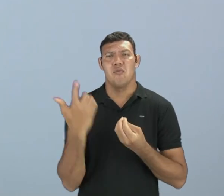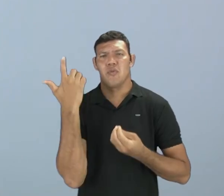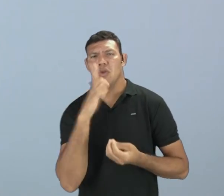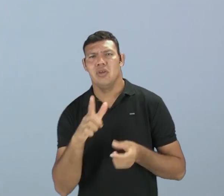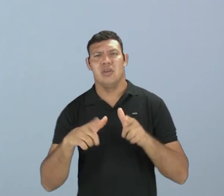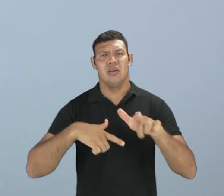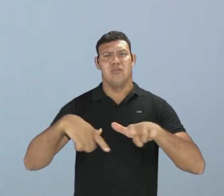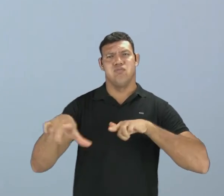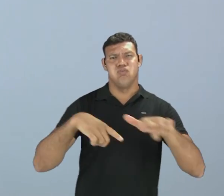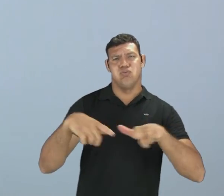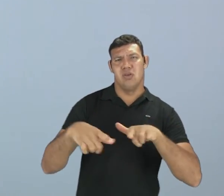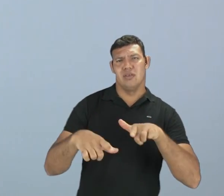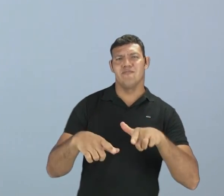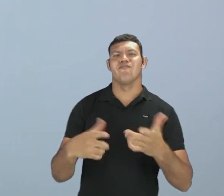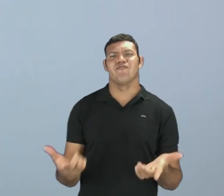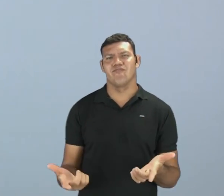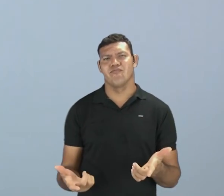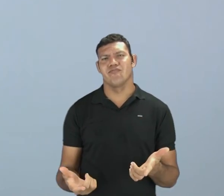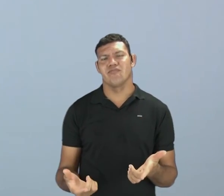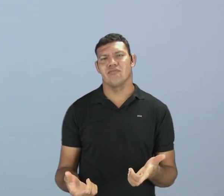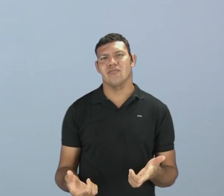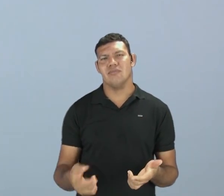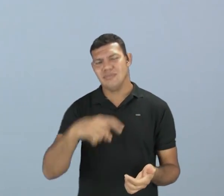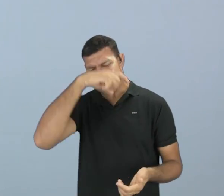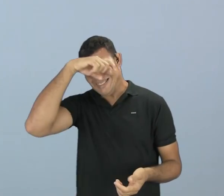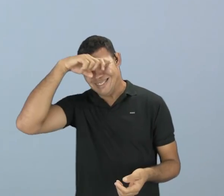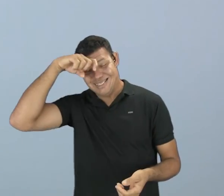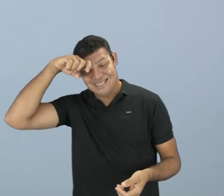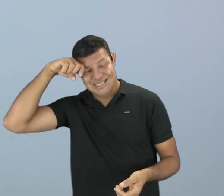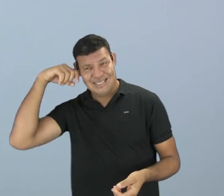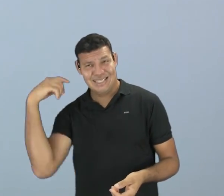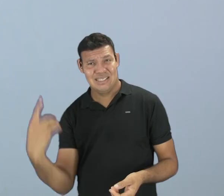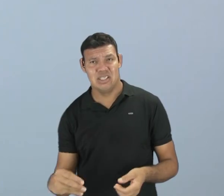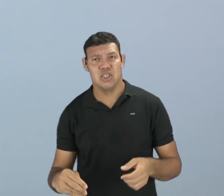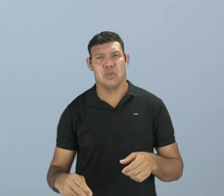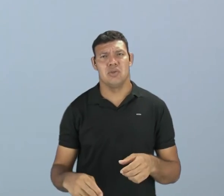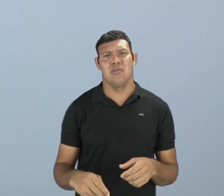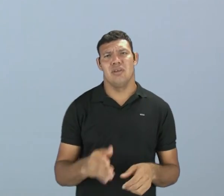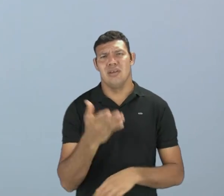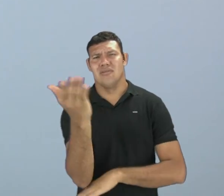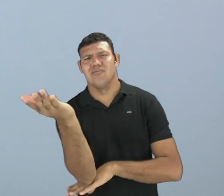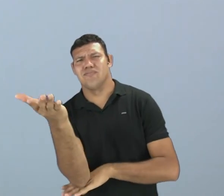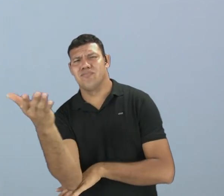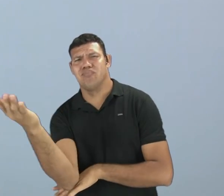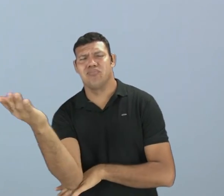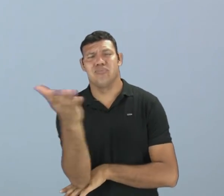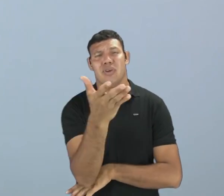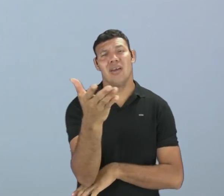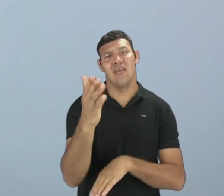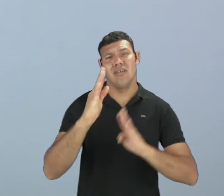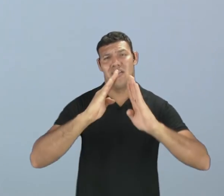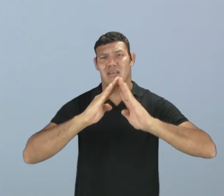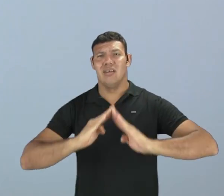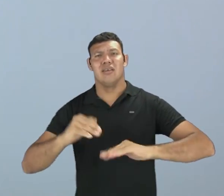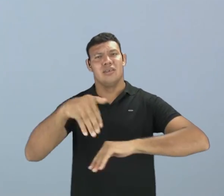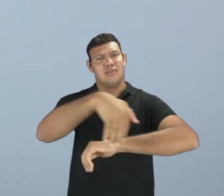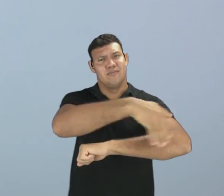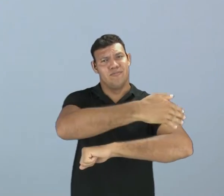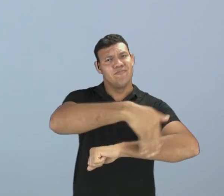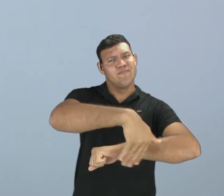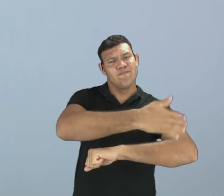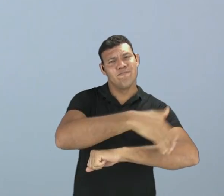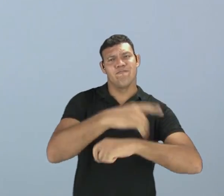vão viver no subemprego, né? vão pedir na rua, vão morar na rua. E isso vai trazer vários problemas